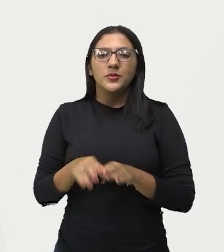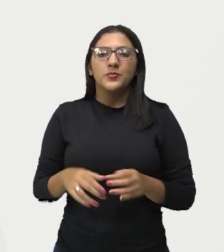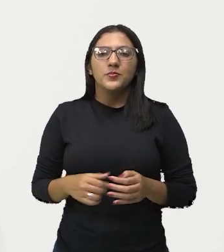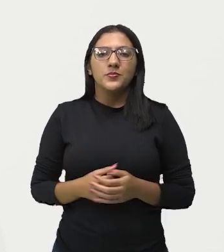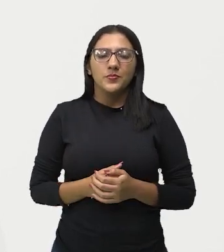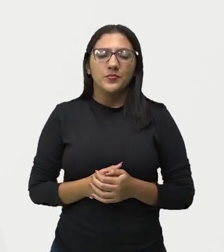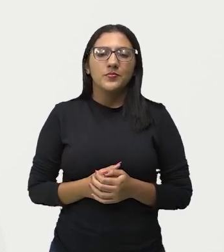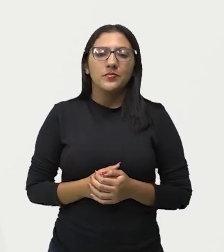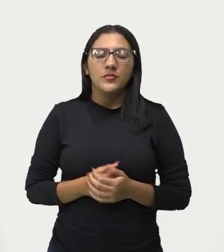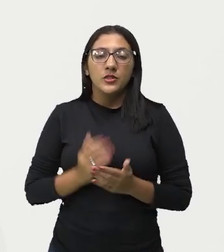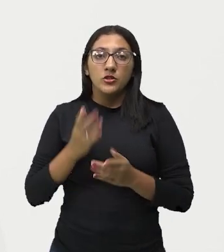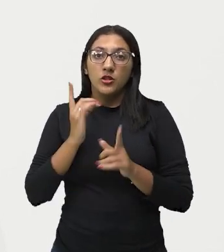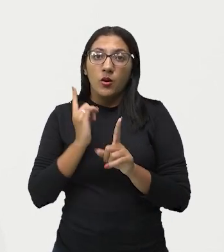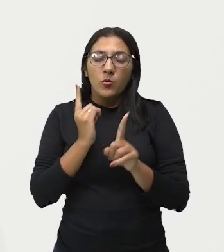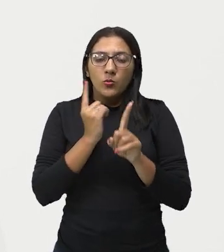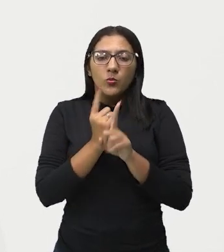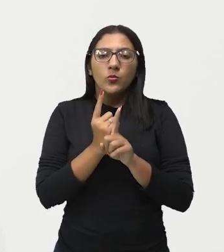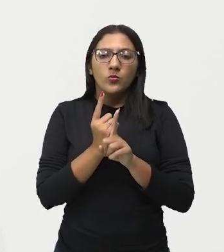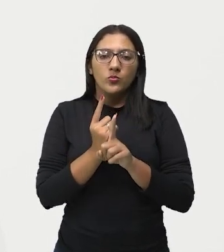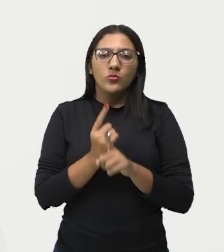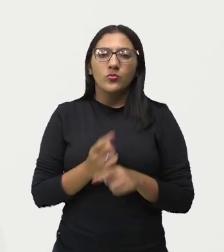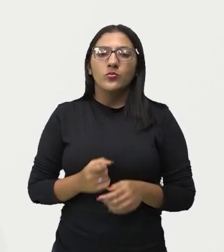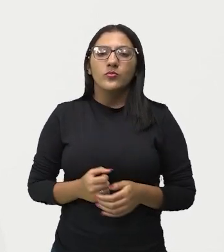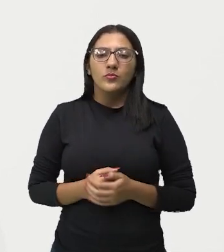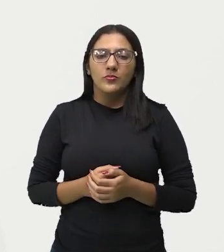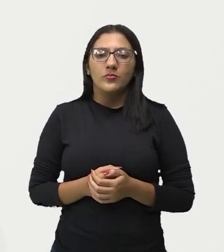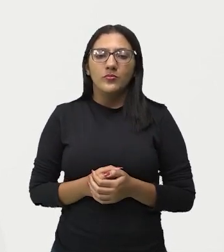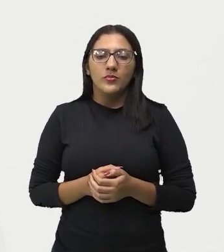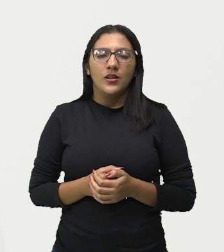75. O que a gente teve aqui, ó? Isso aqui é o